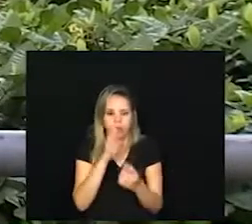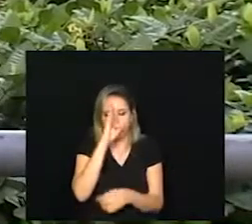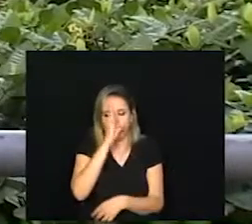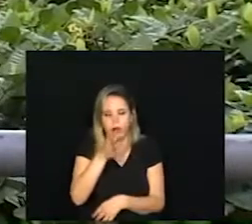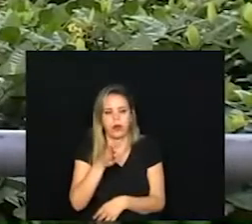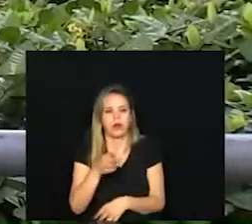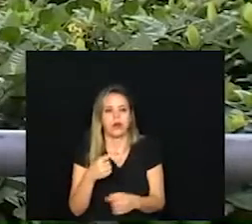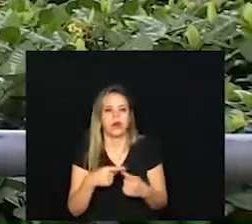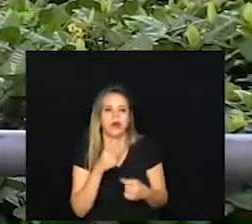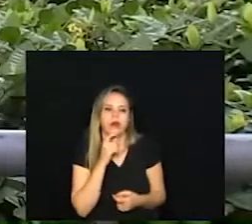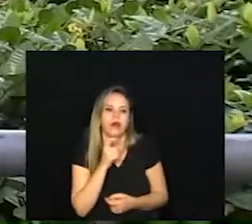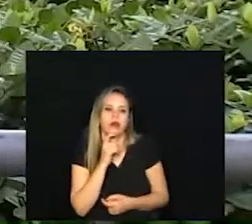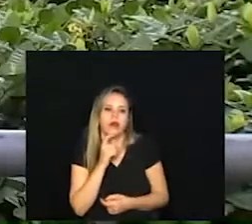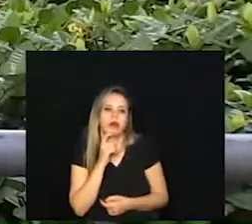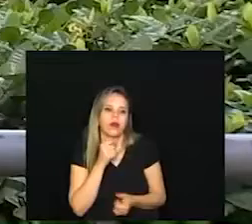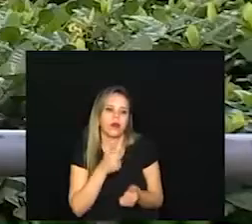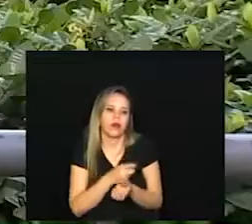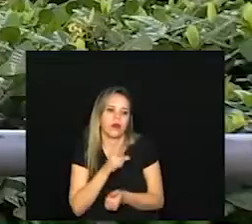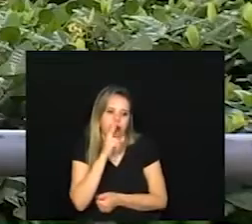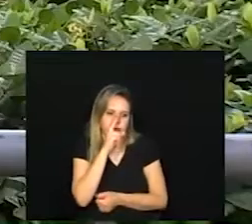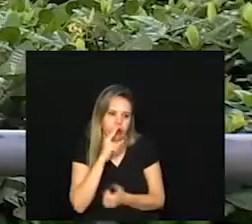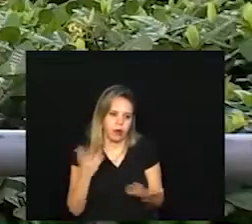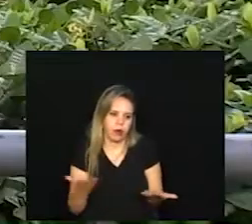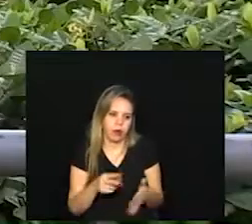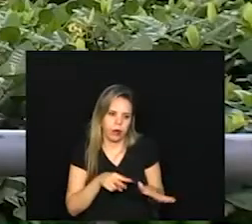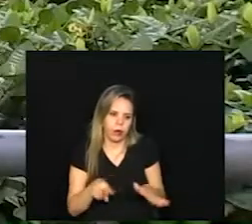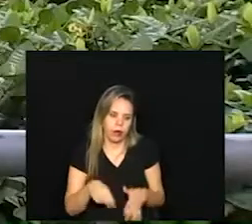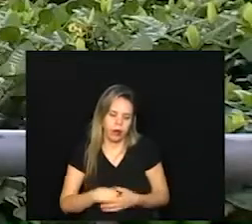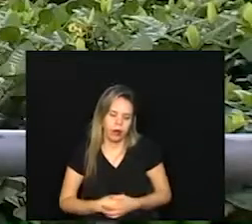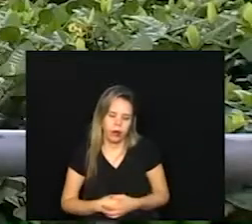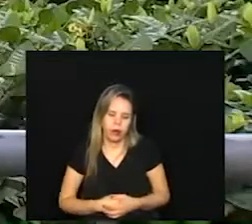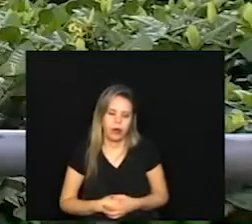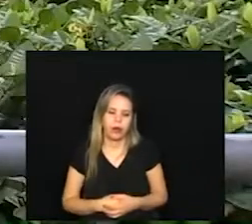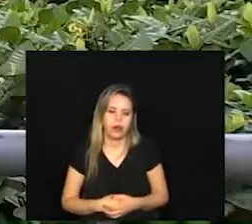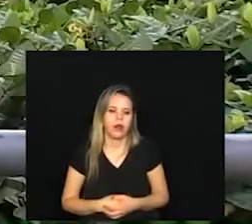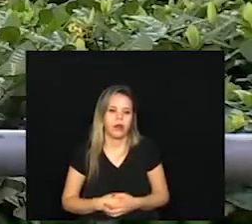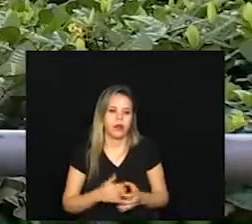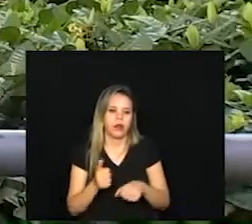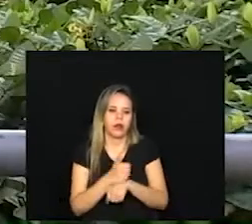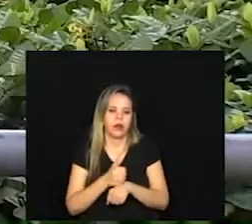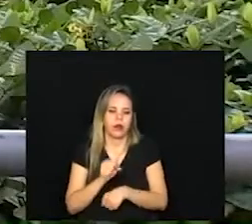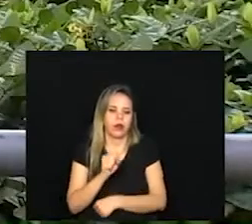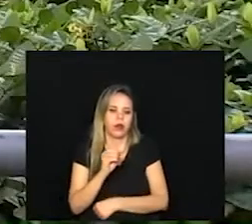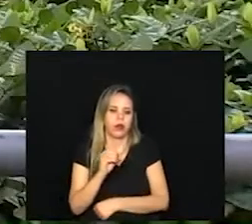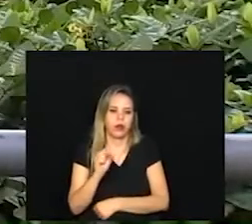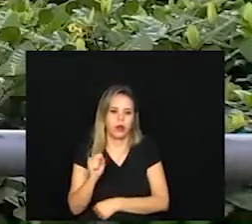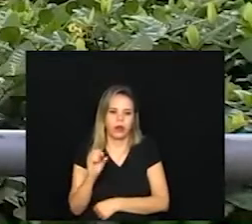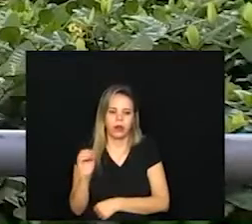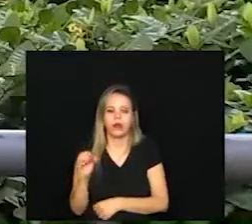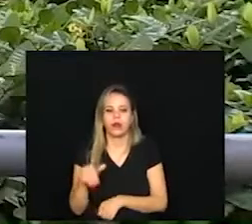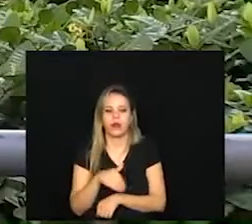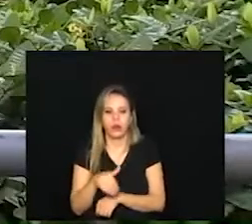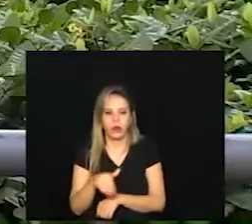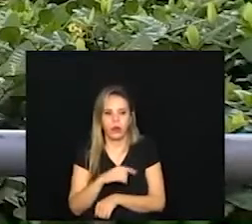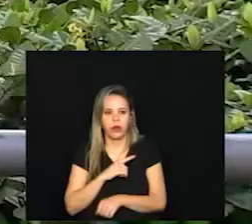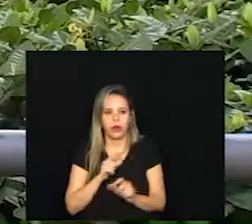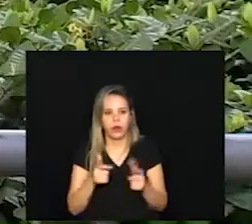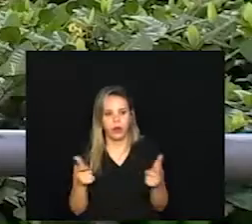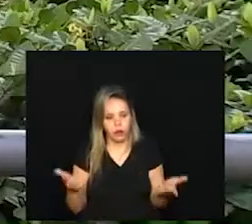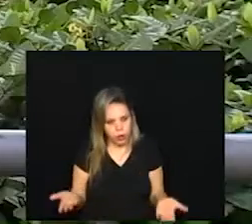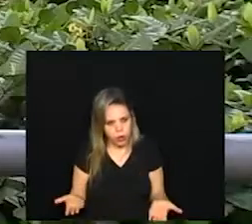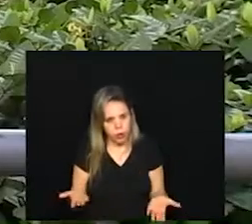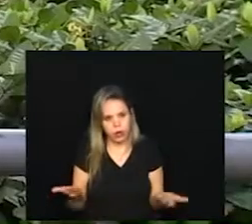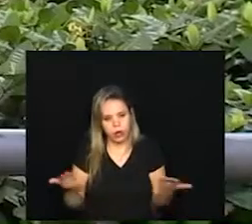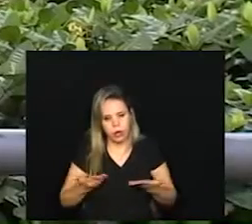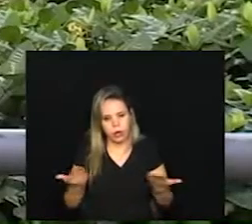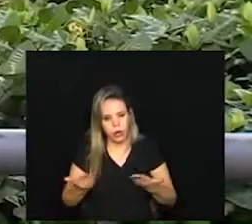principalmente porque o inverno tende a ser mais rigoroso agora essa semana. Então, a equipe do SOS Rua terá uma equipe ampliada a partir